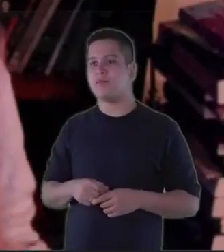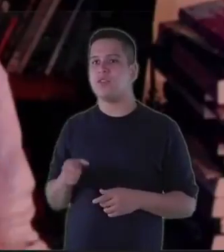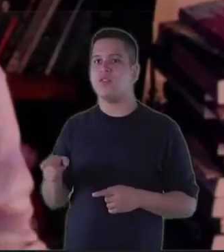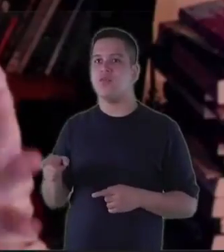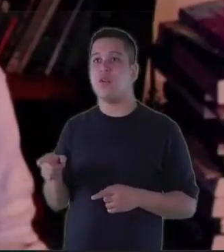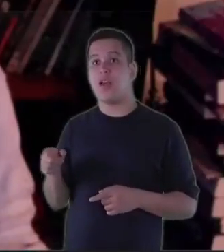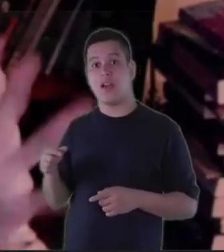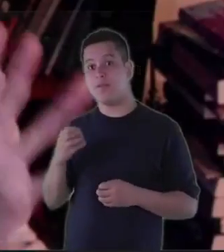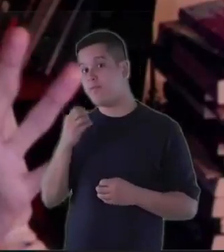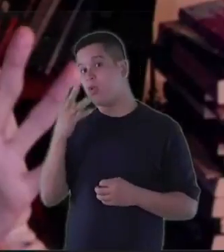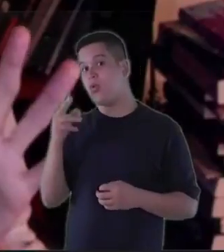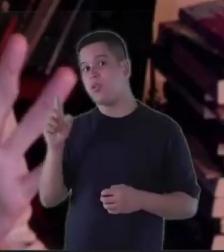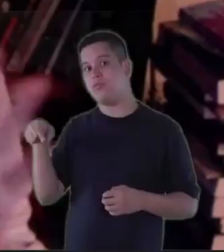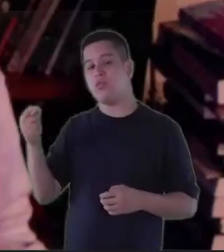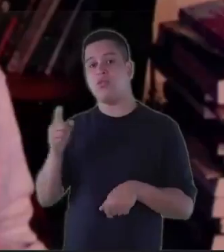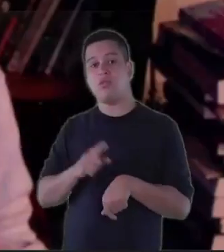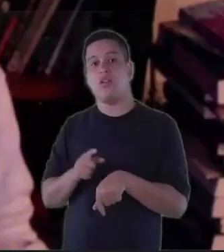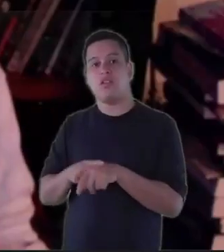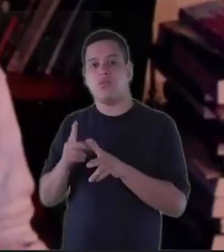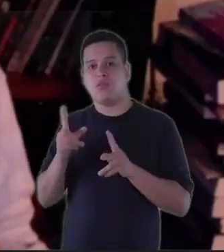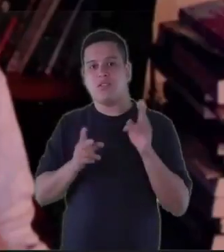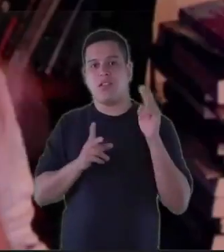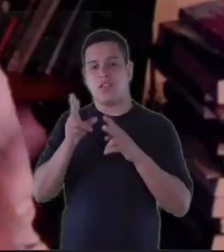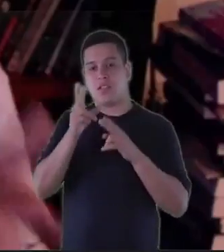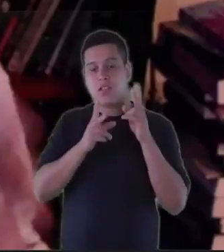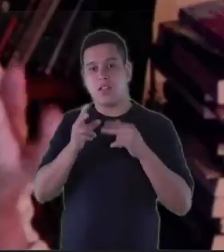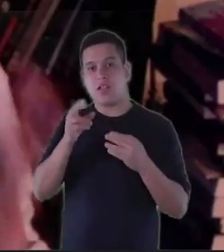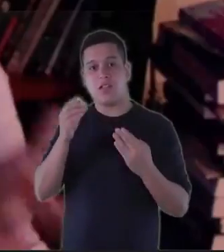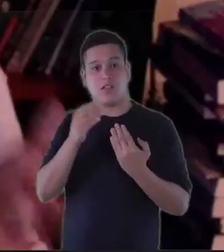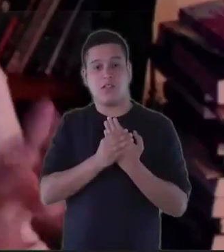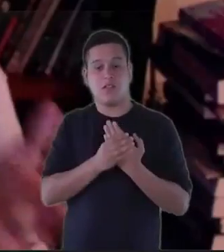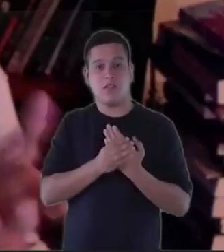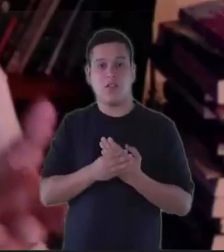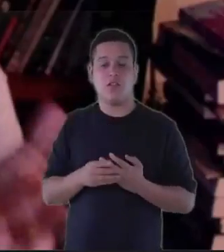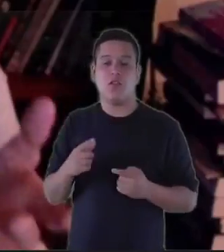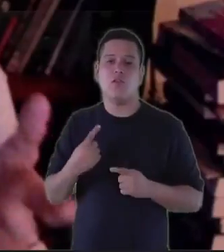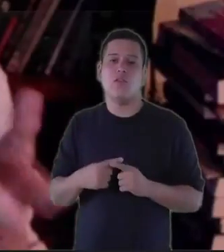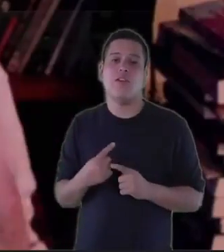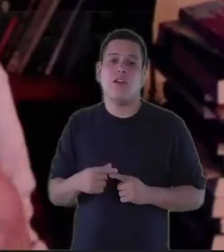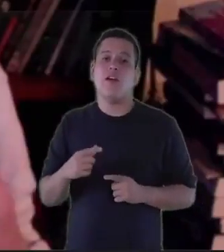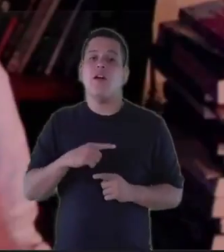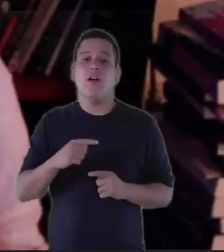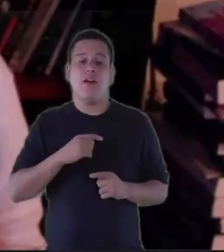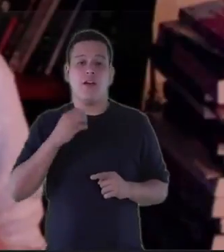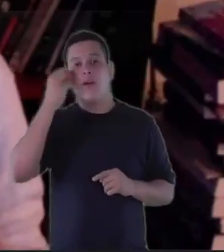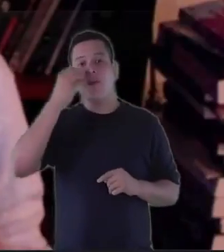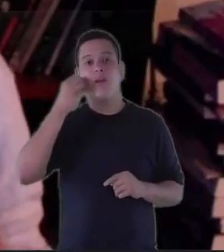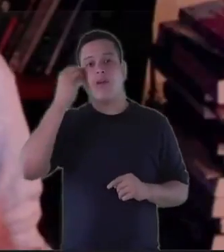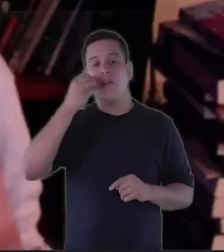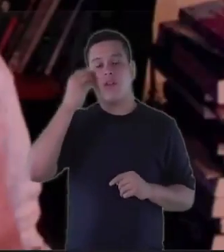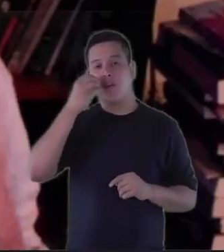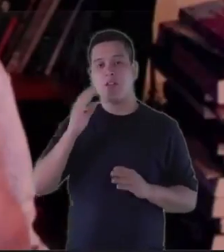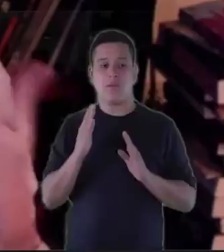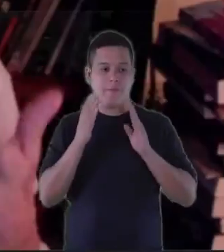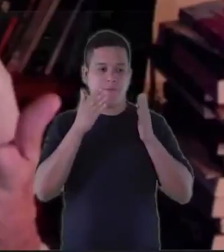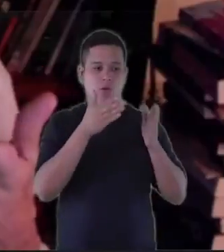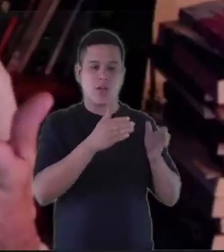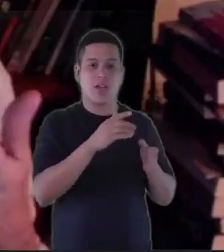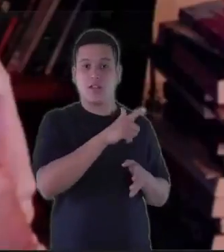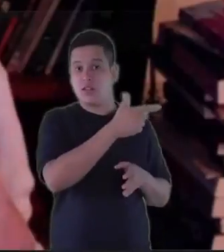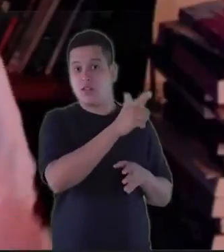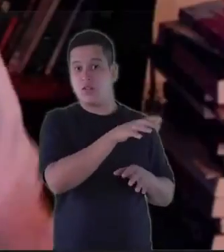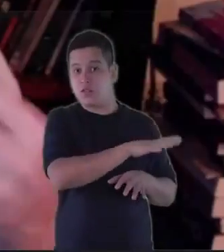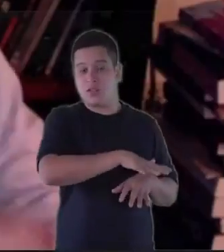A Malu poderia ser uma grande editora de livros, porque essa vivência dela da dramaturgia, ela tem um